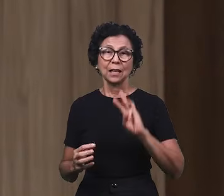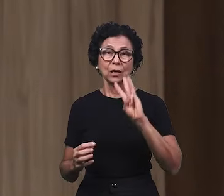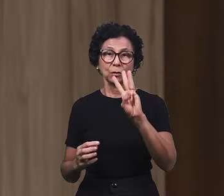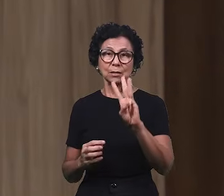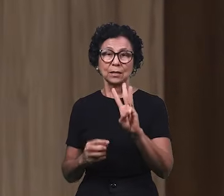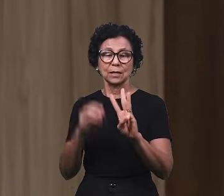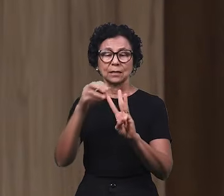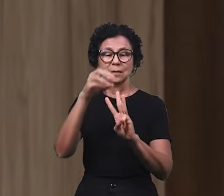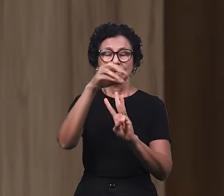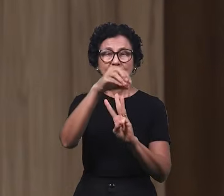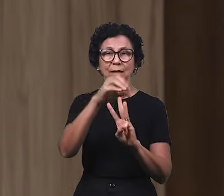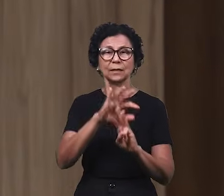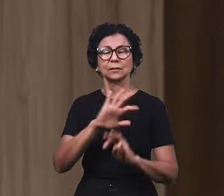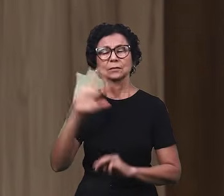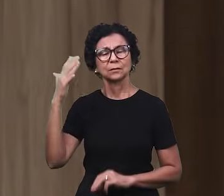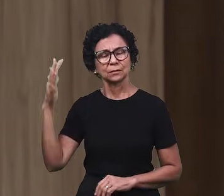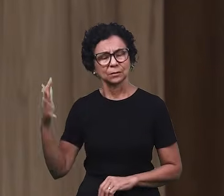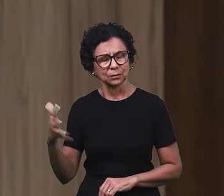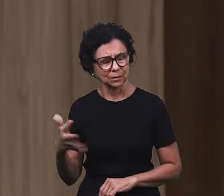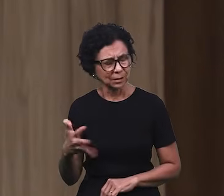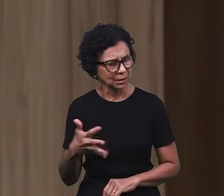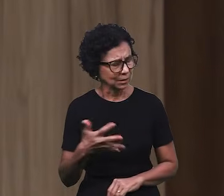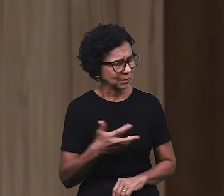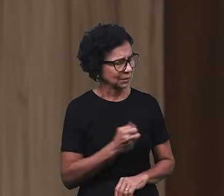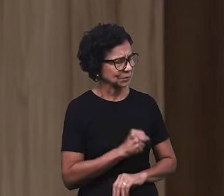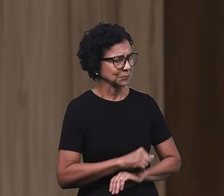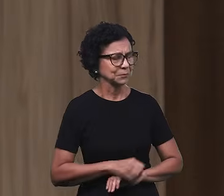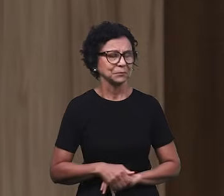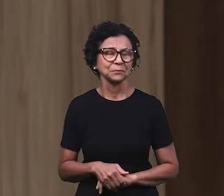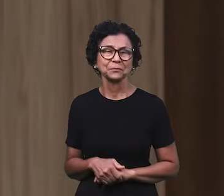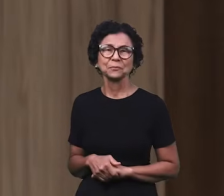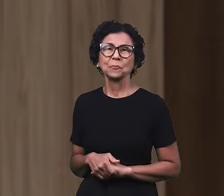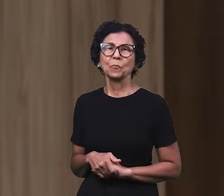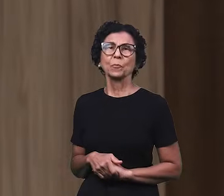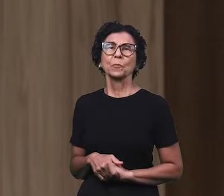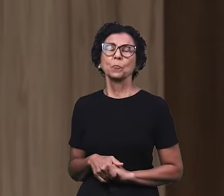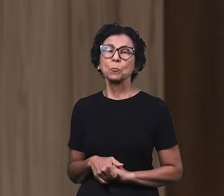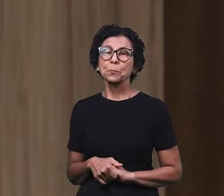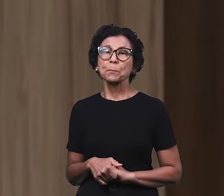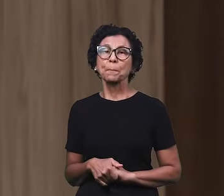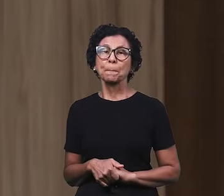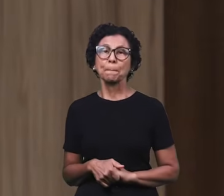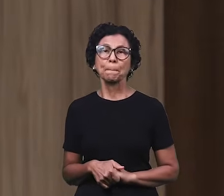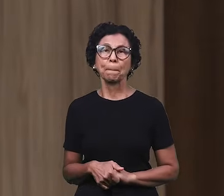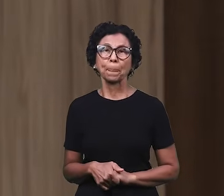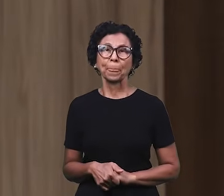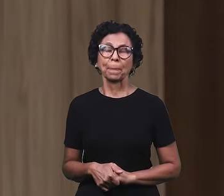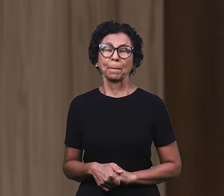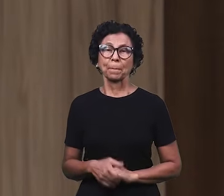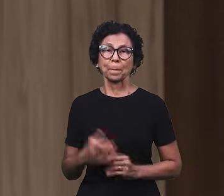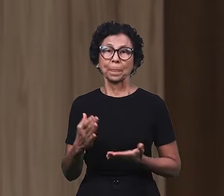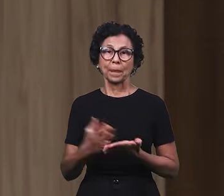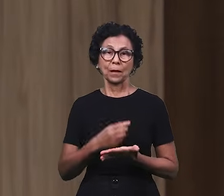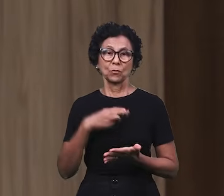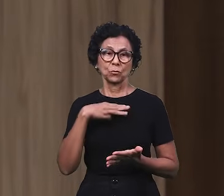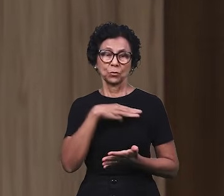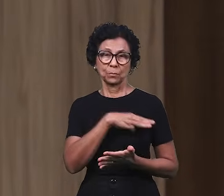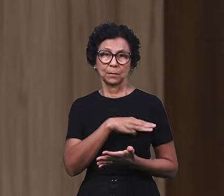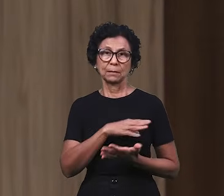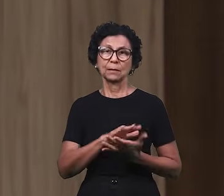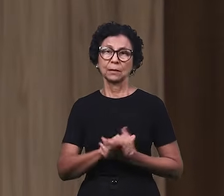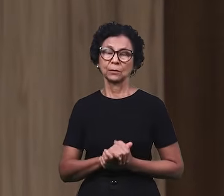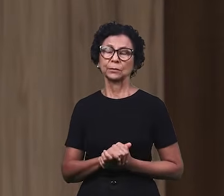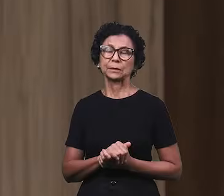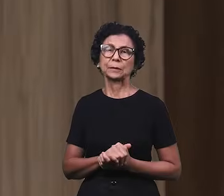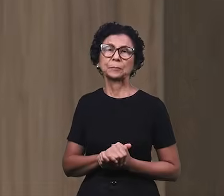como Mateus ele destaca esse aspecto. E vendo eles a estrela, é o texto que foi